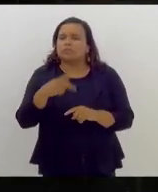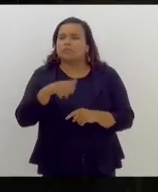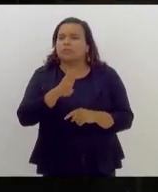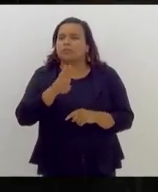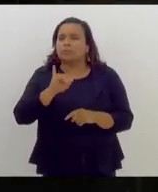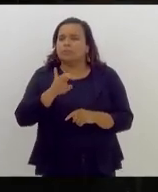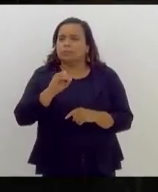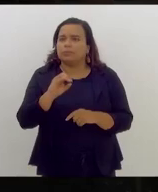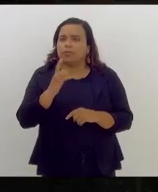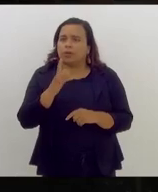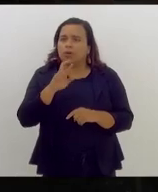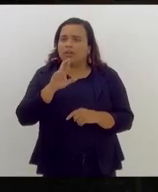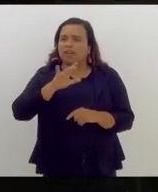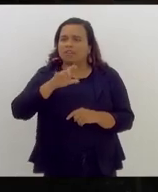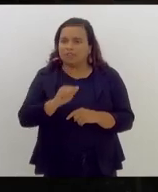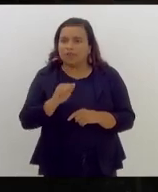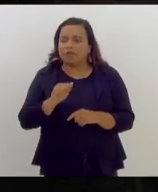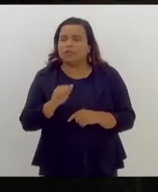Adolfo Conder